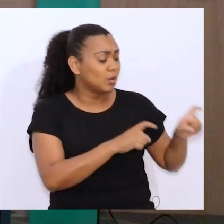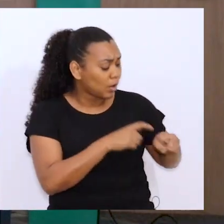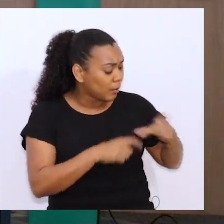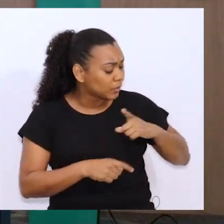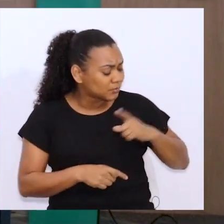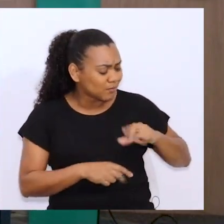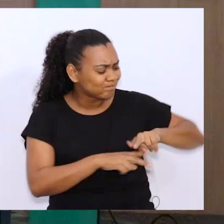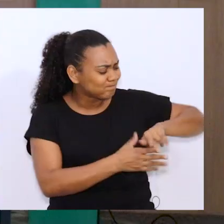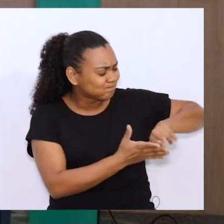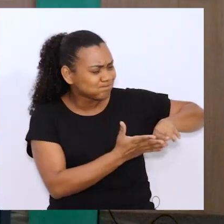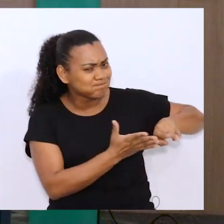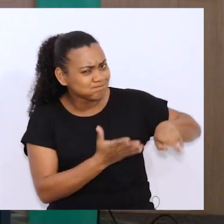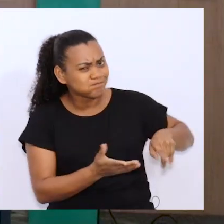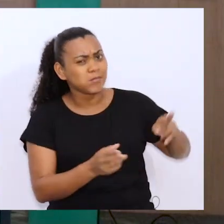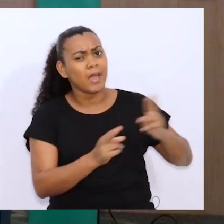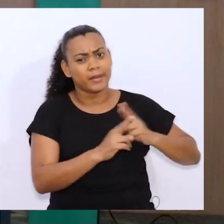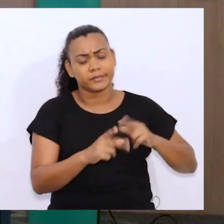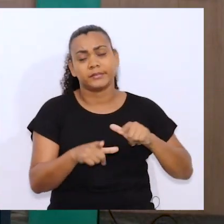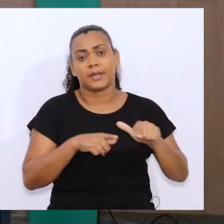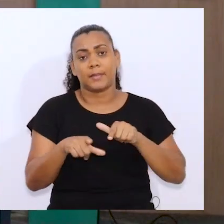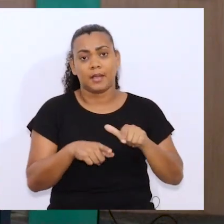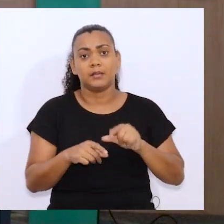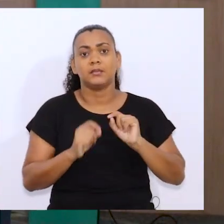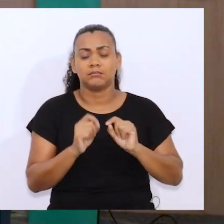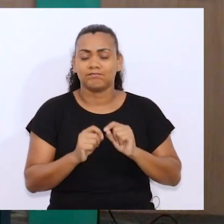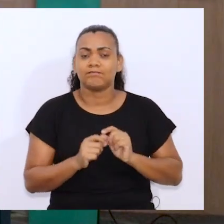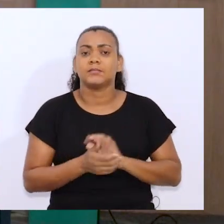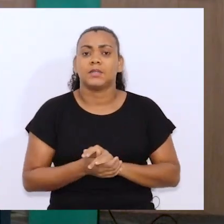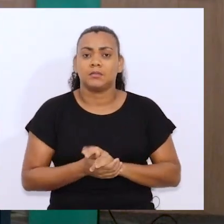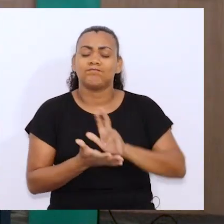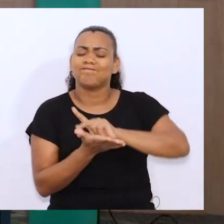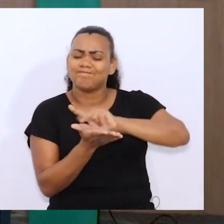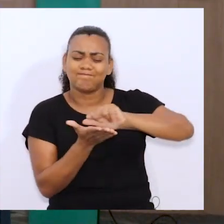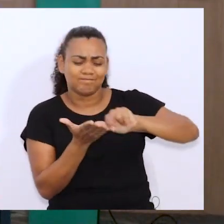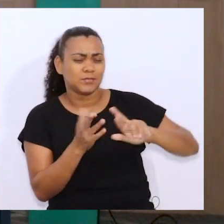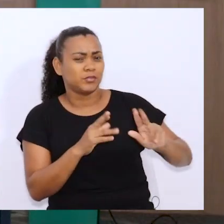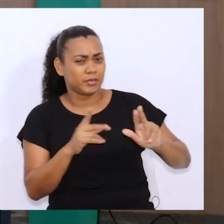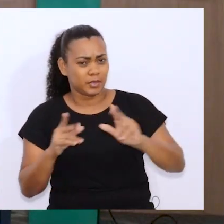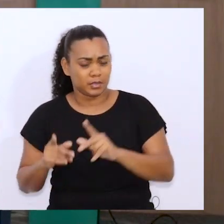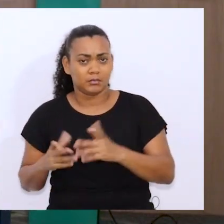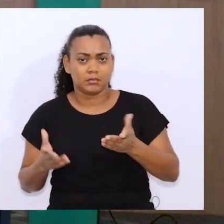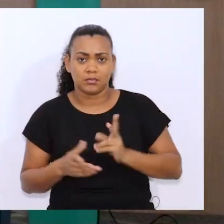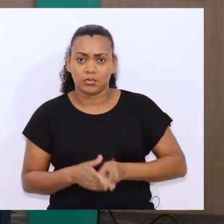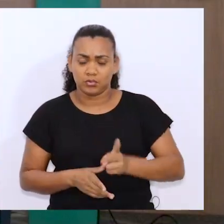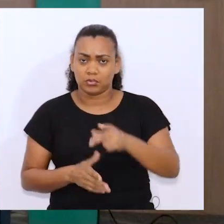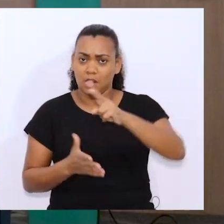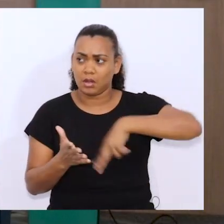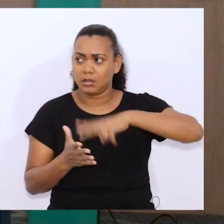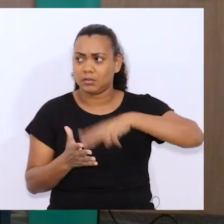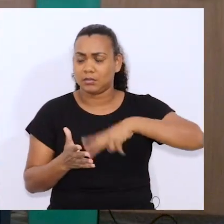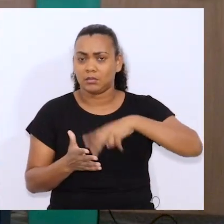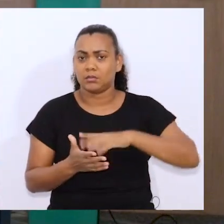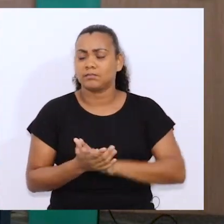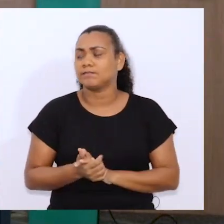existem todas essas relações de trabalho, que são bastante diversificadas. Vamos continuar a leitura